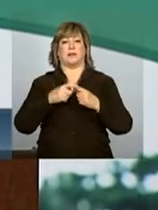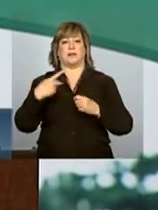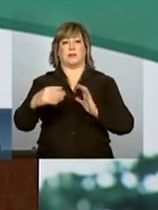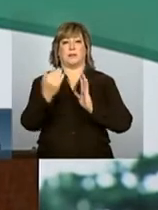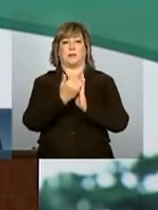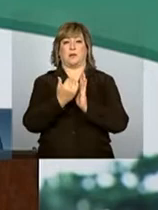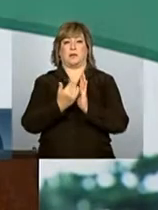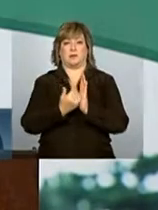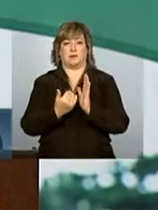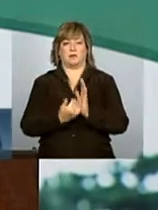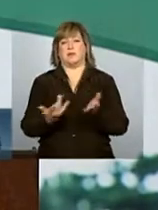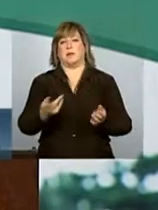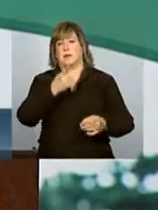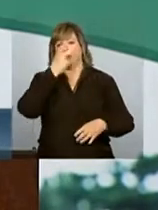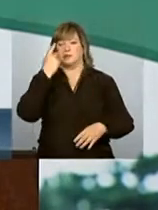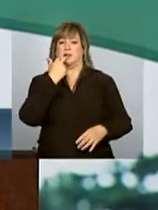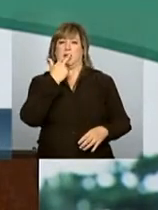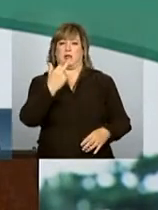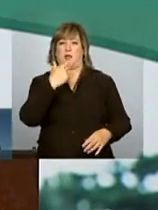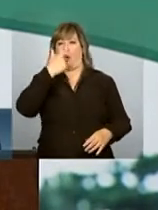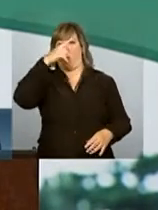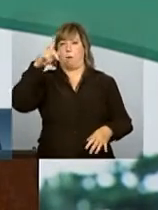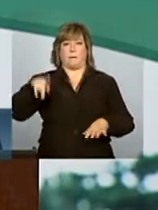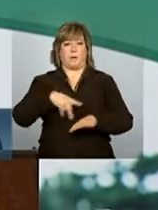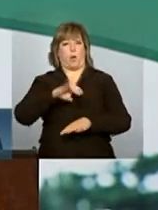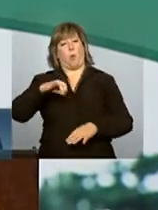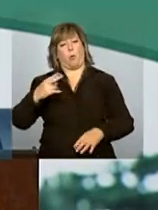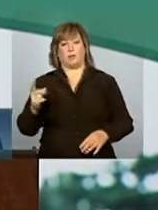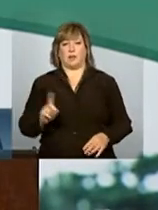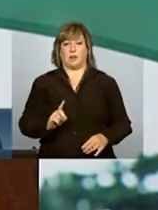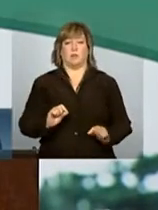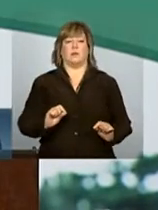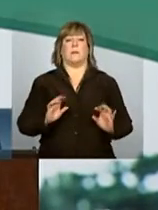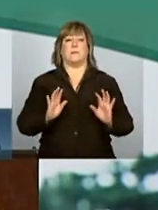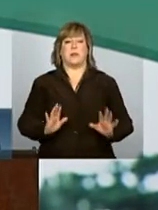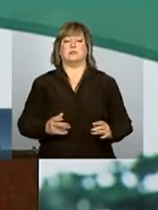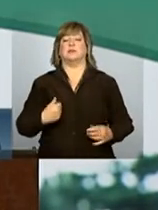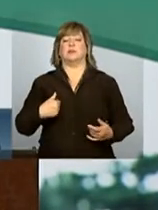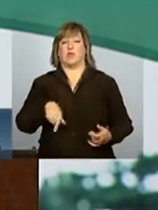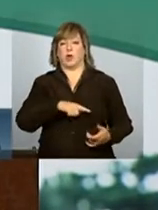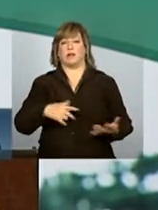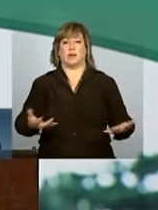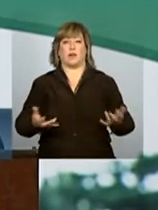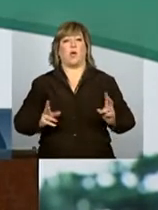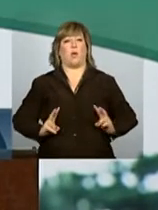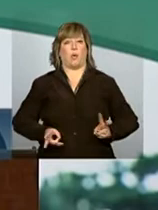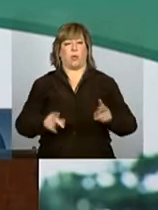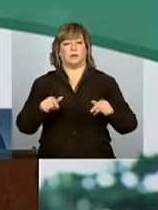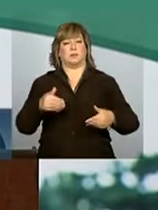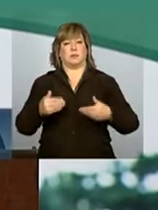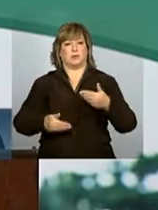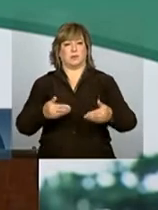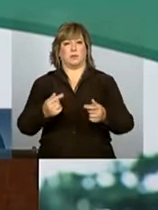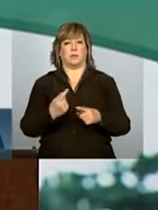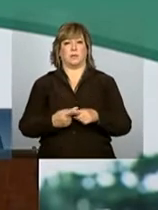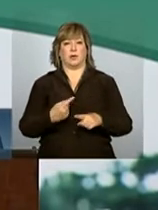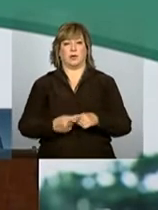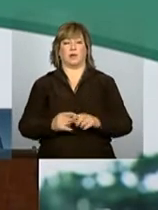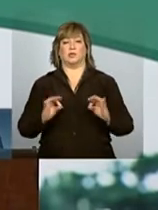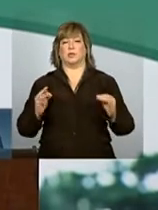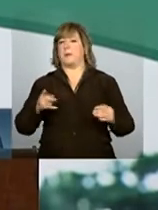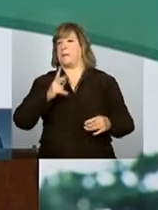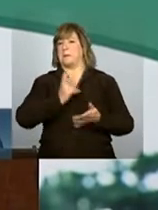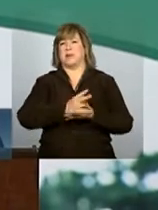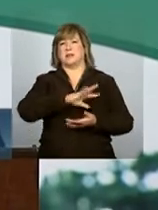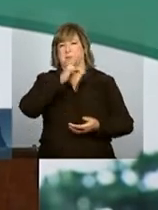programa, estrangeiros ou não. Desejamos que continue esse processo, pois, com toda a